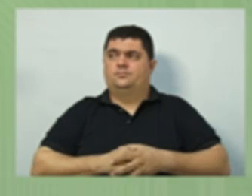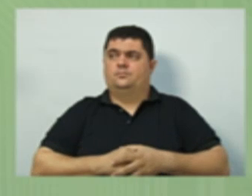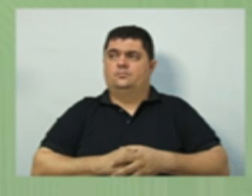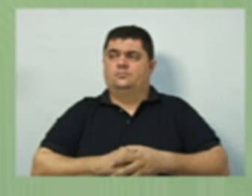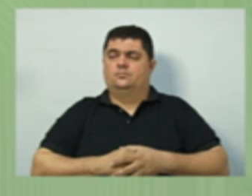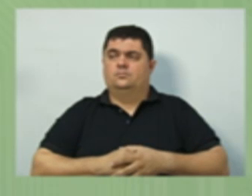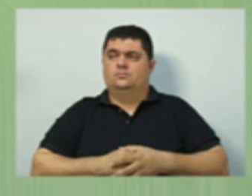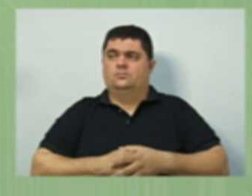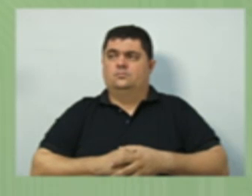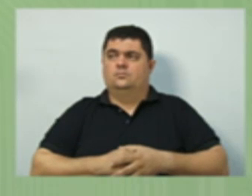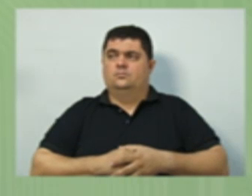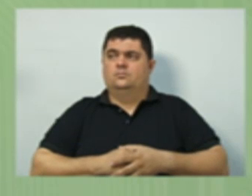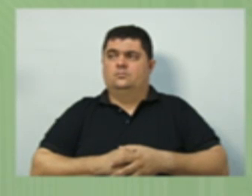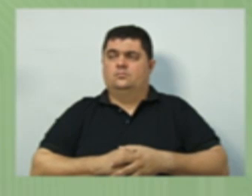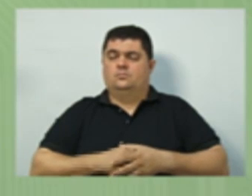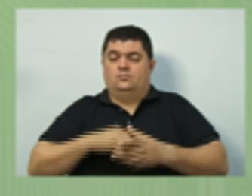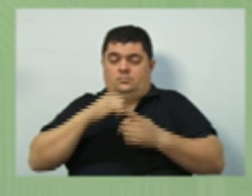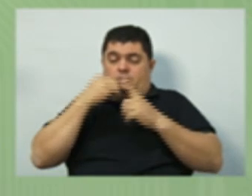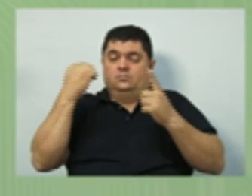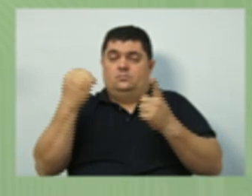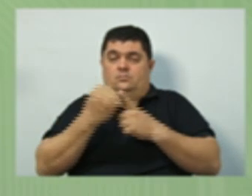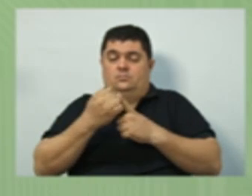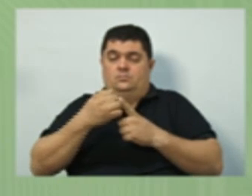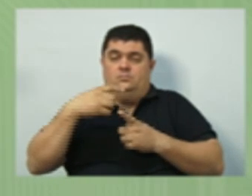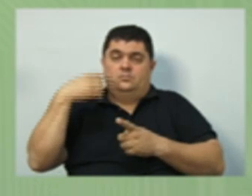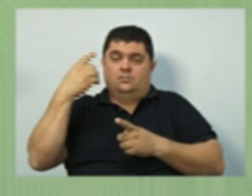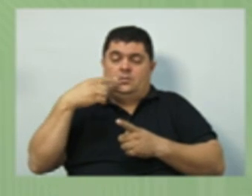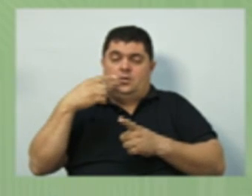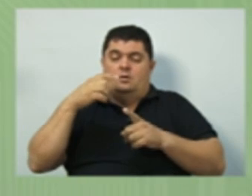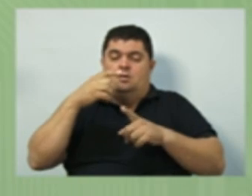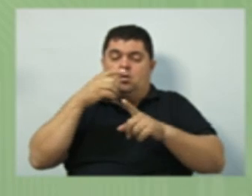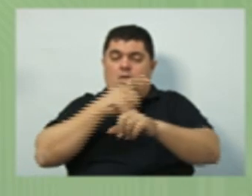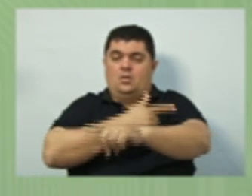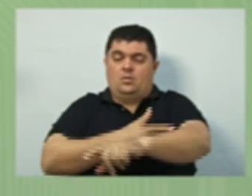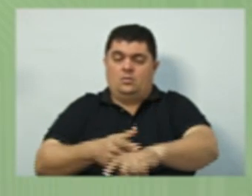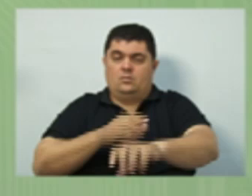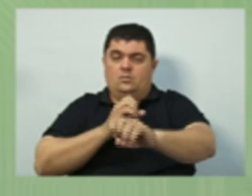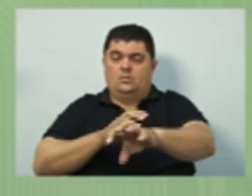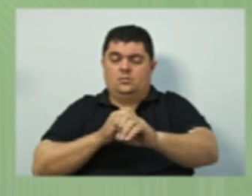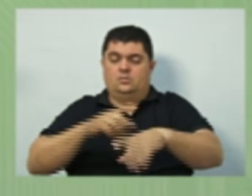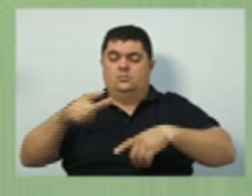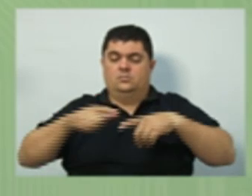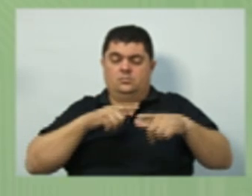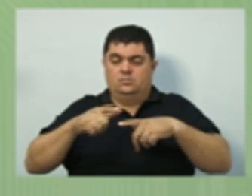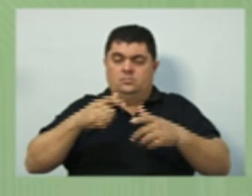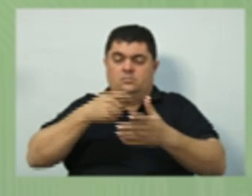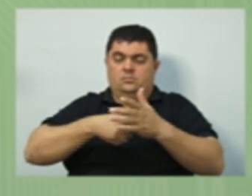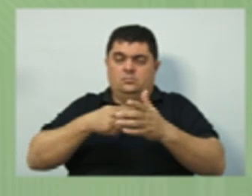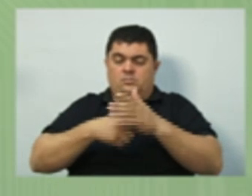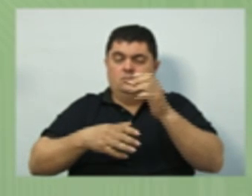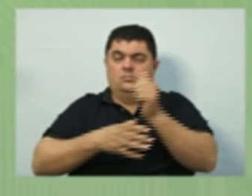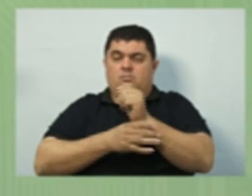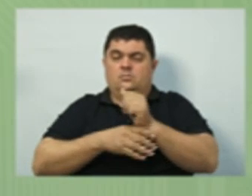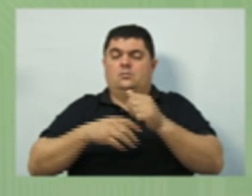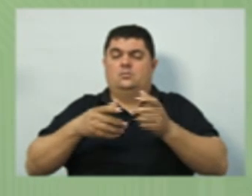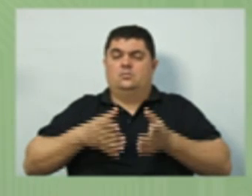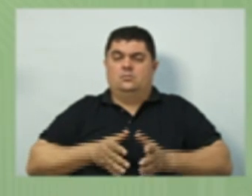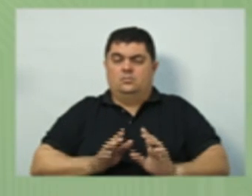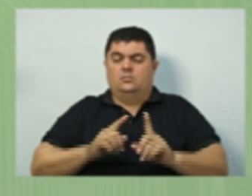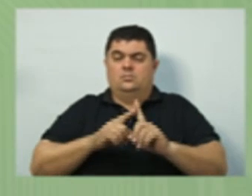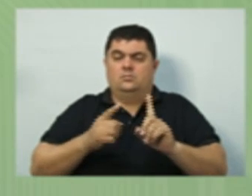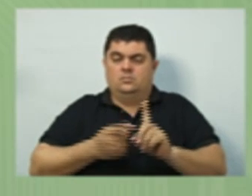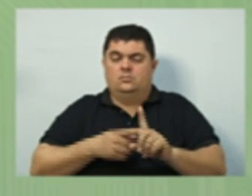à propriedade. Sociais, como direito à educação, ao trabalho e à proteção, à maternidade